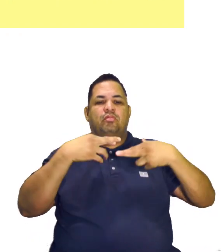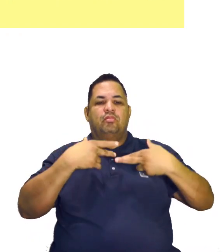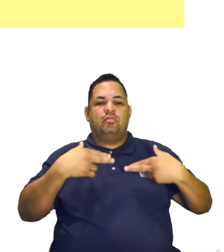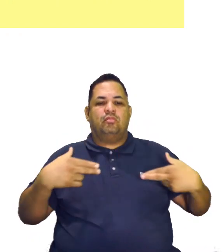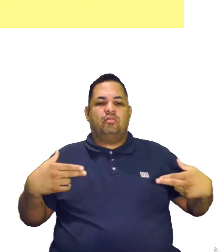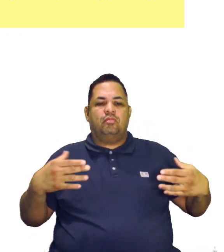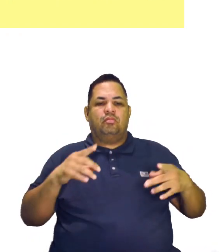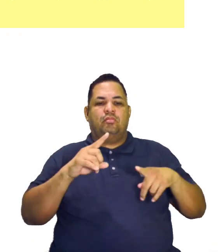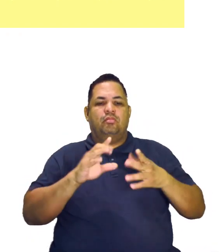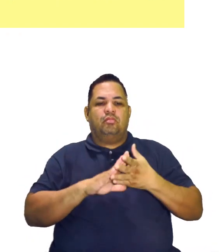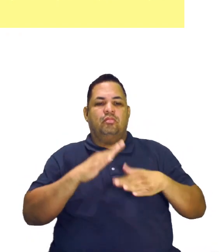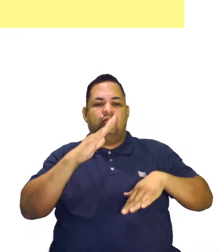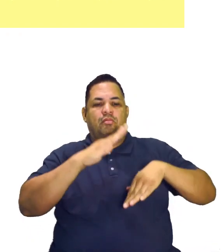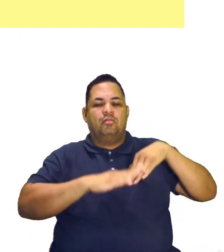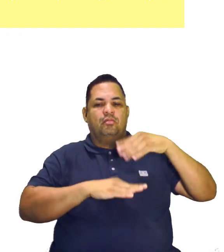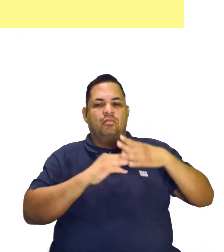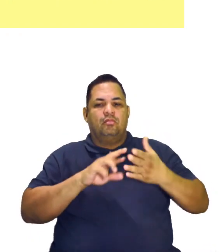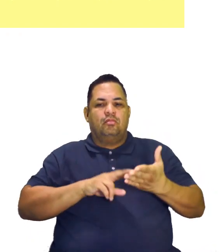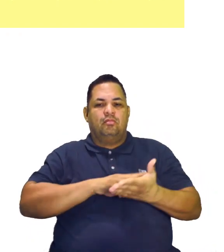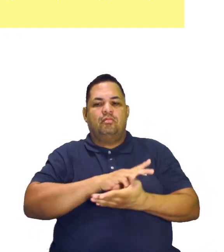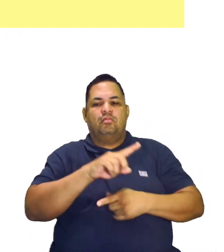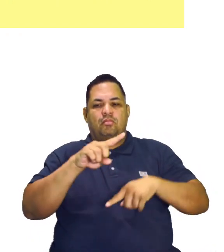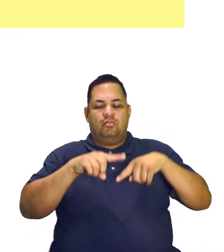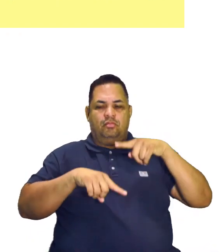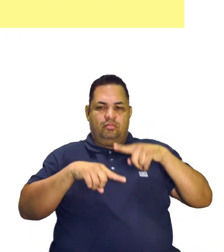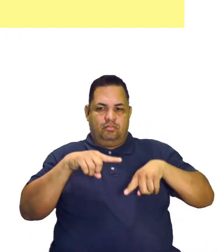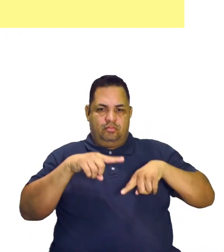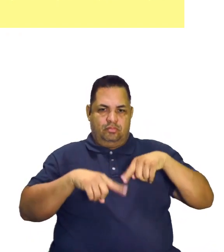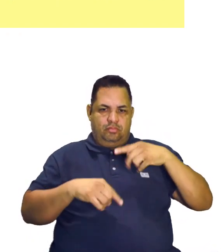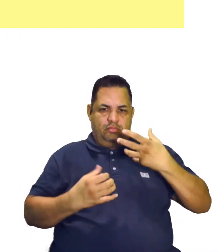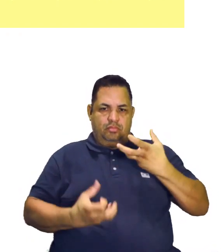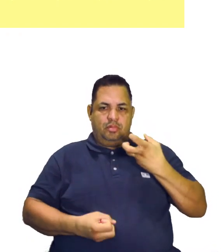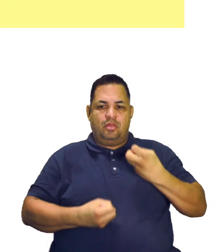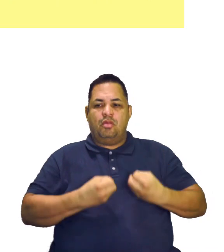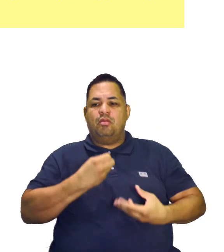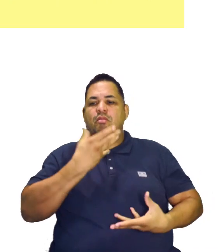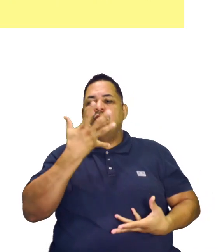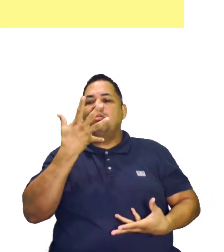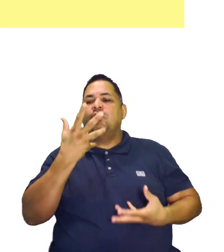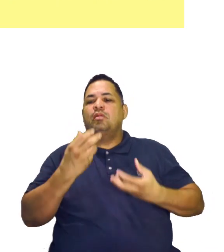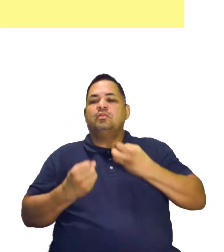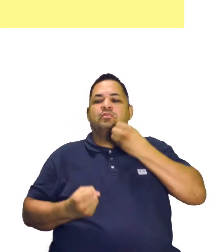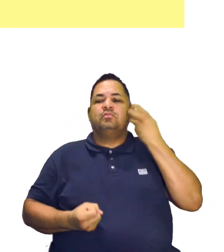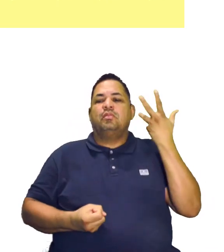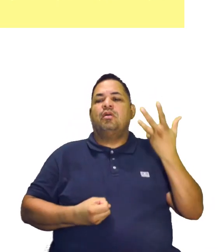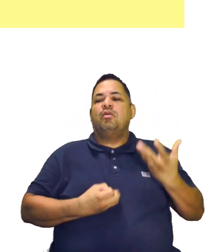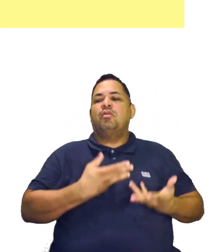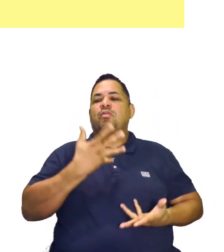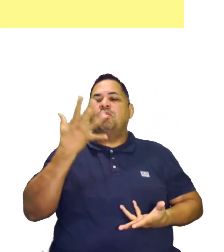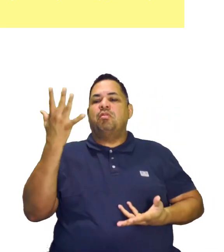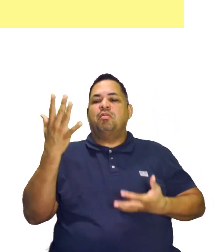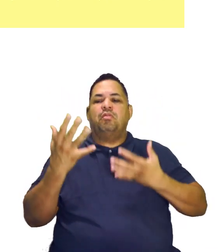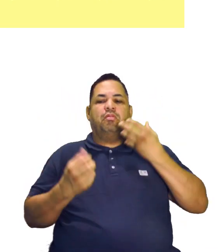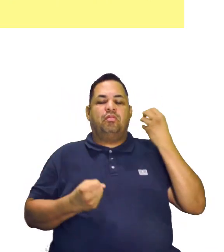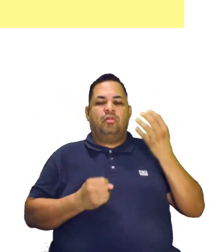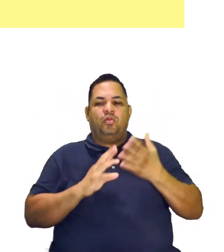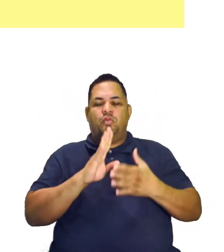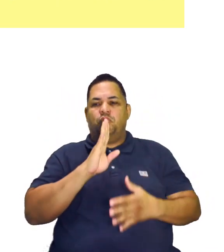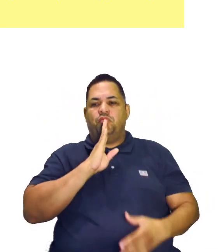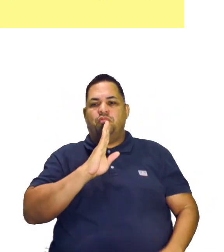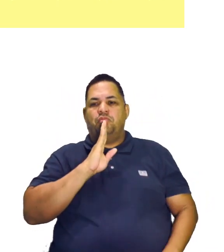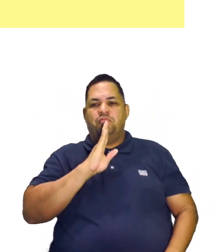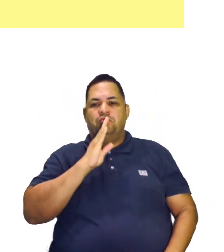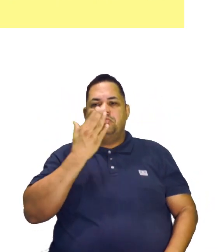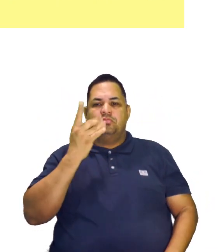diversos músicos aí com vários instrumentos, que fazem a apresentação. É um grupo muito conhecido